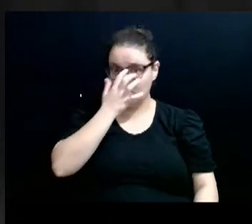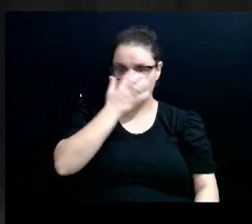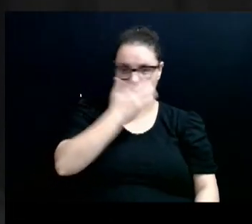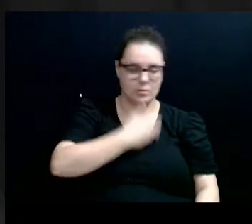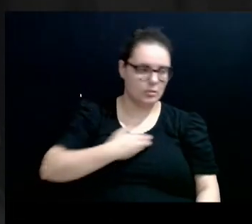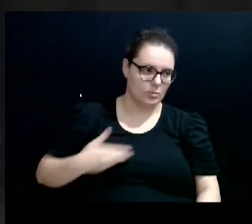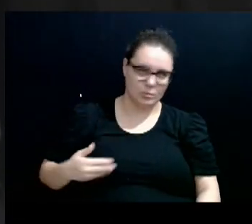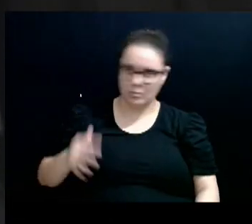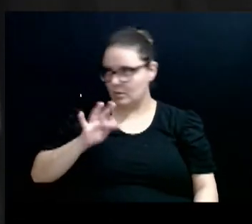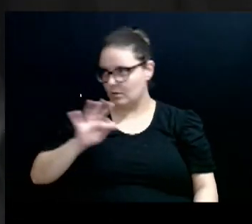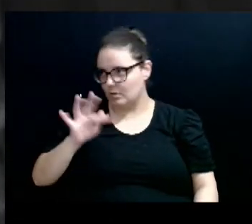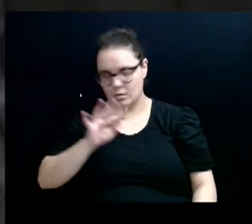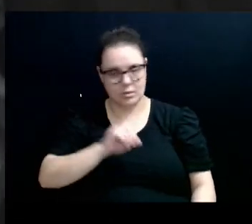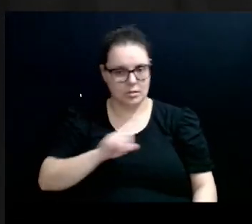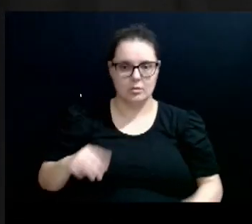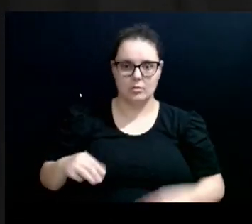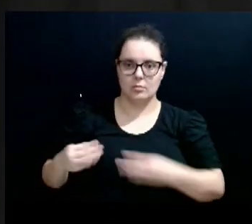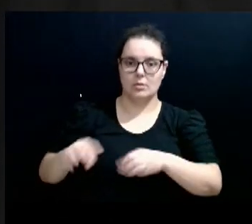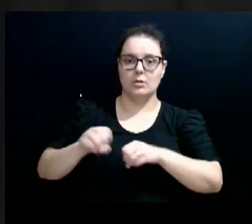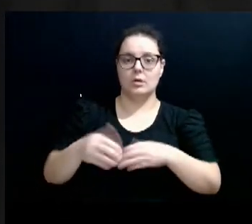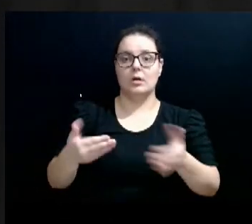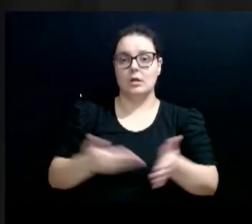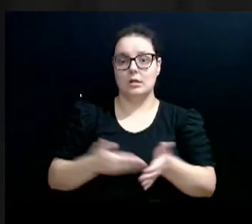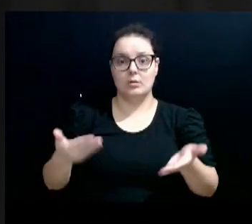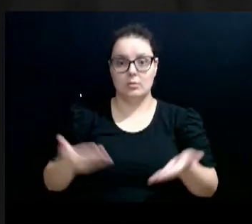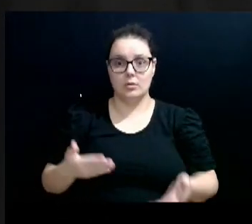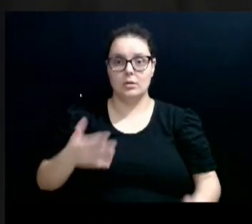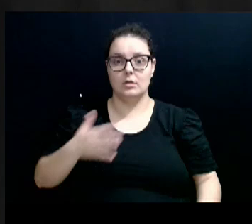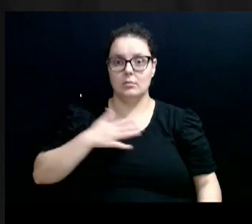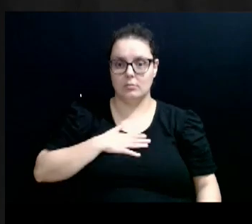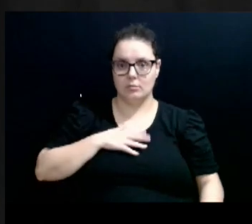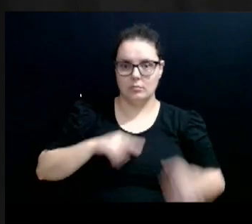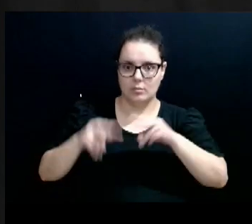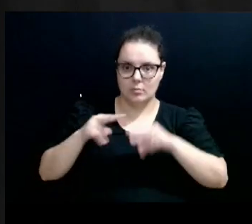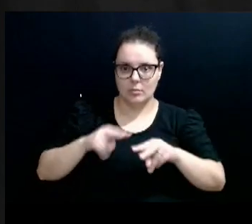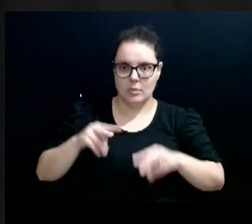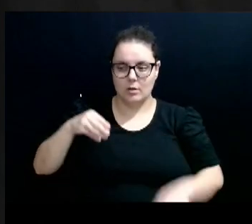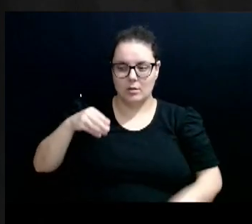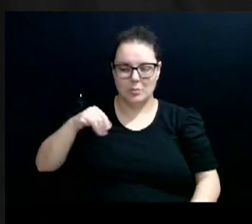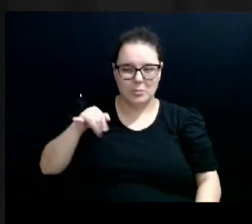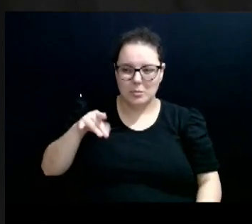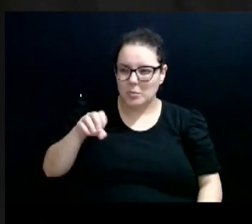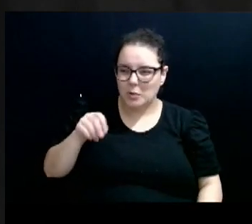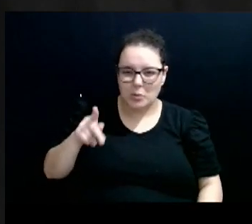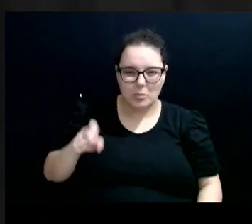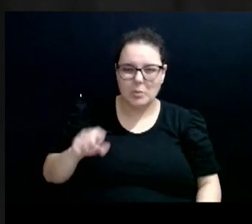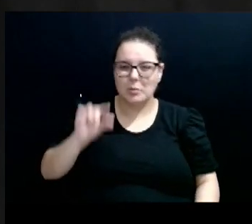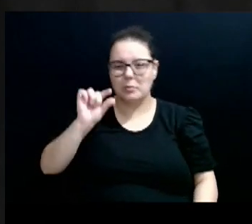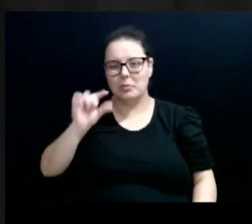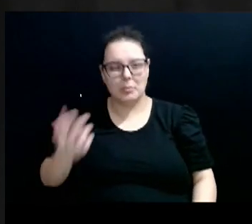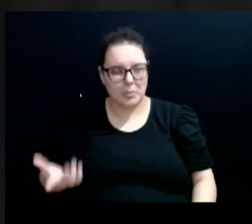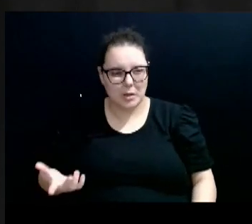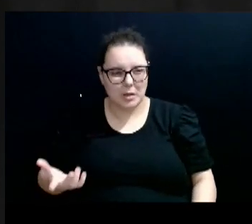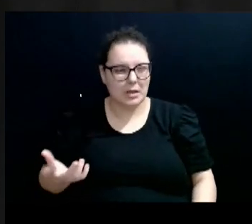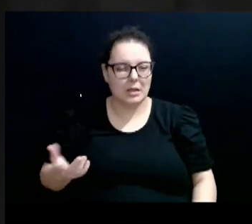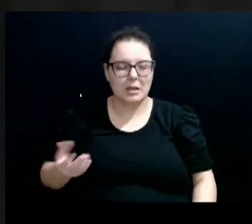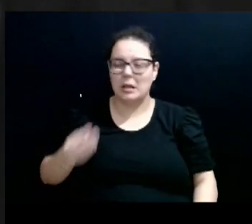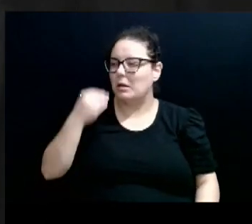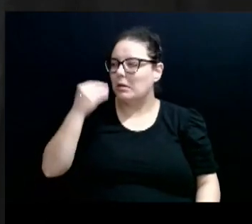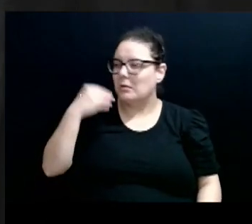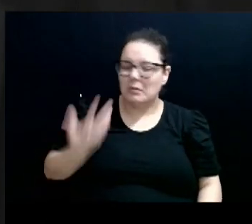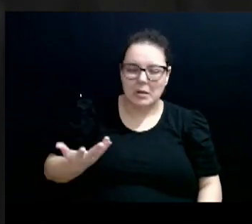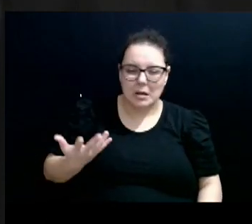não entendeu até hoje. E para mim isso é uma visão muito míope, é muito pequena, muito tacanha, muito obtusa. Sim. Por